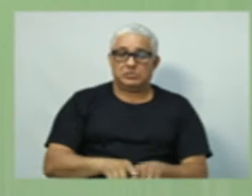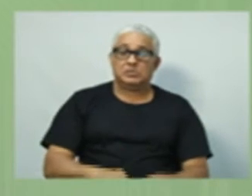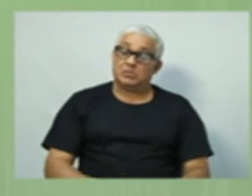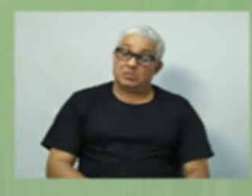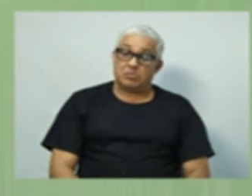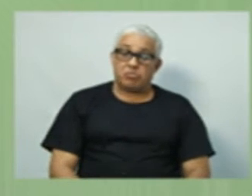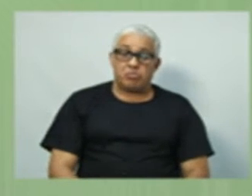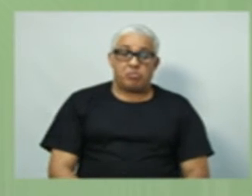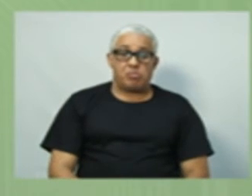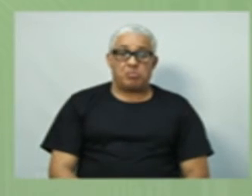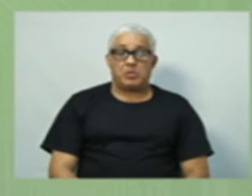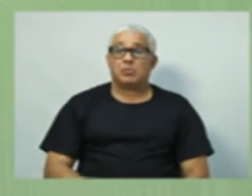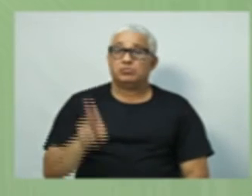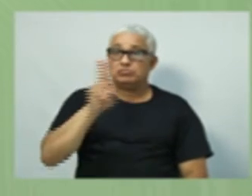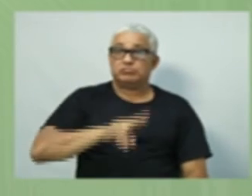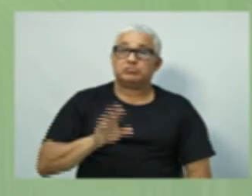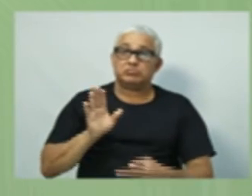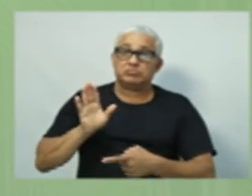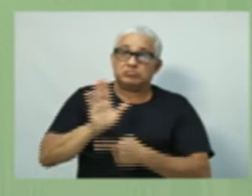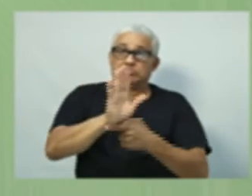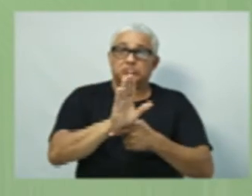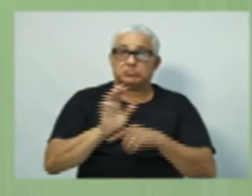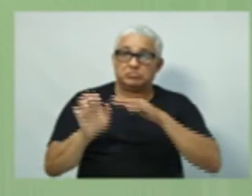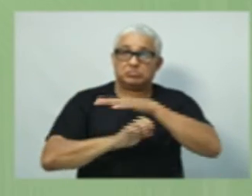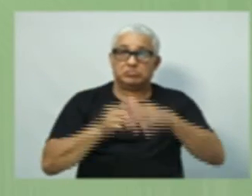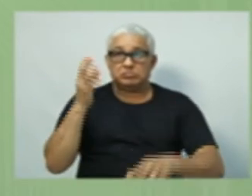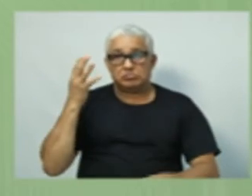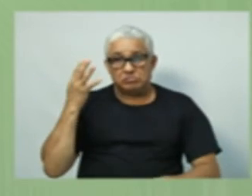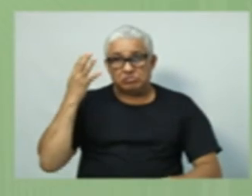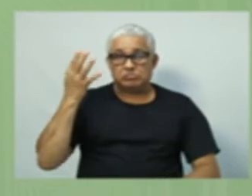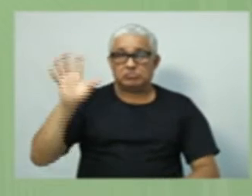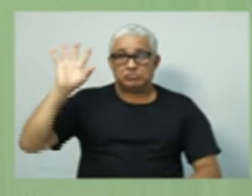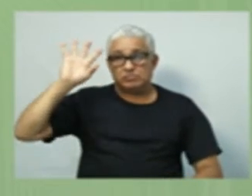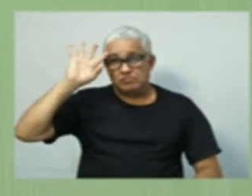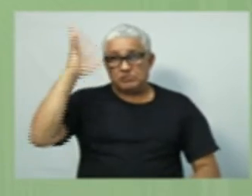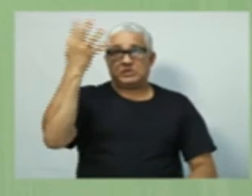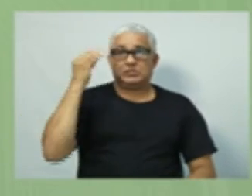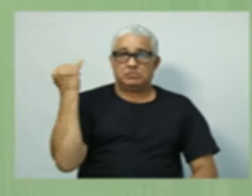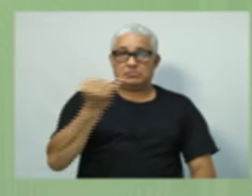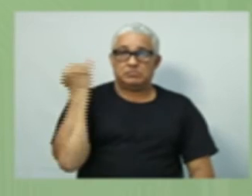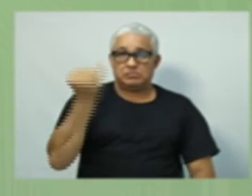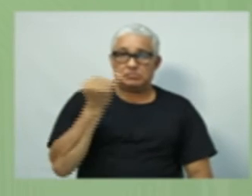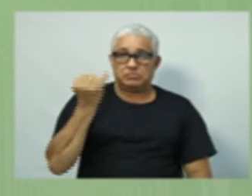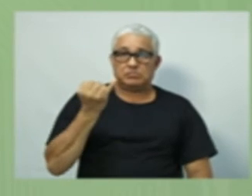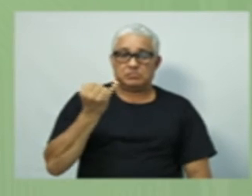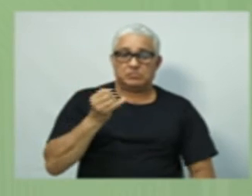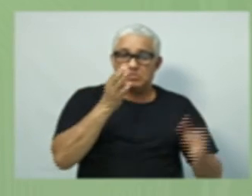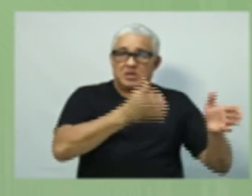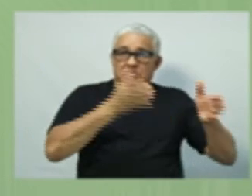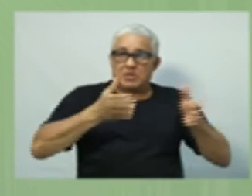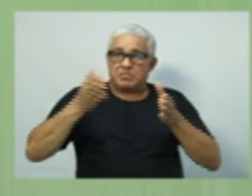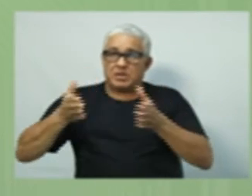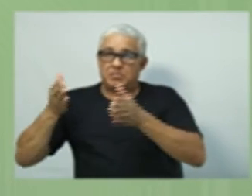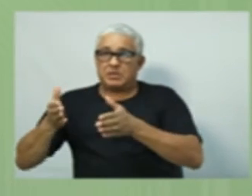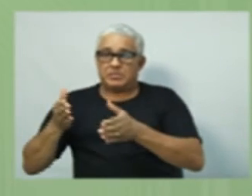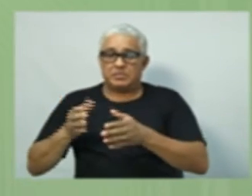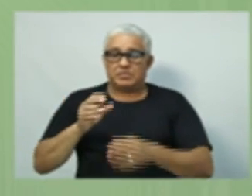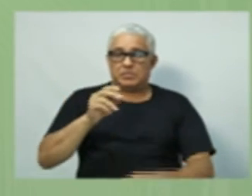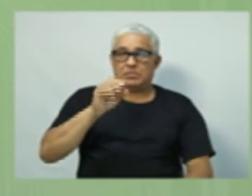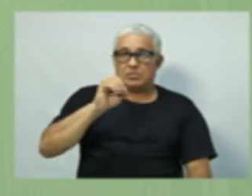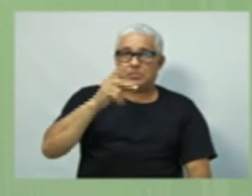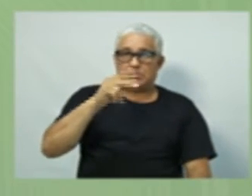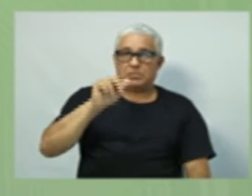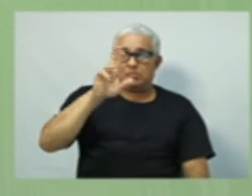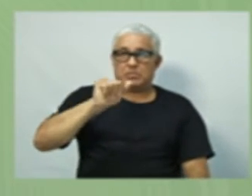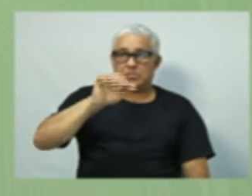isso seu uso ajuda as empresas a tomarem decisões importantes a respeito dos seus ciclos operacionais como também o que nós chamamos